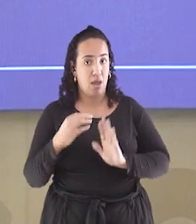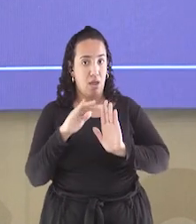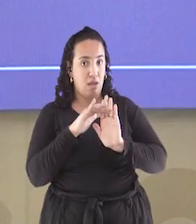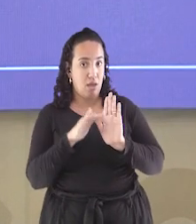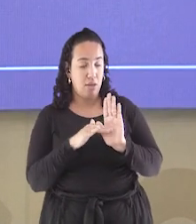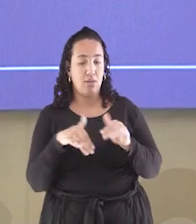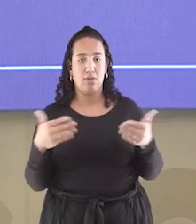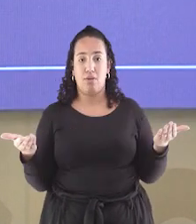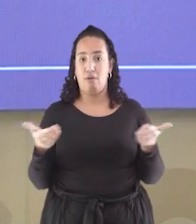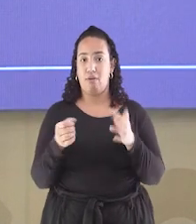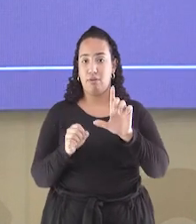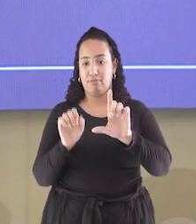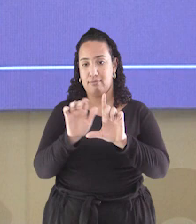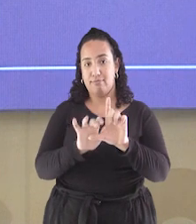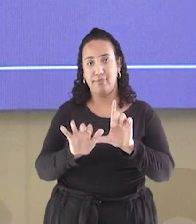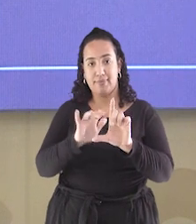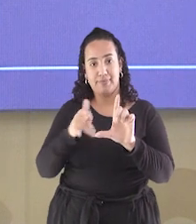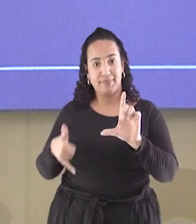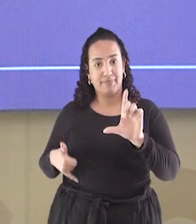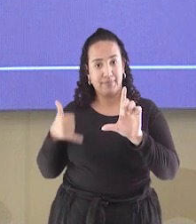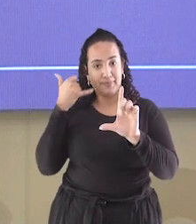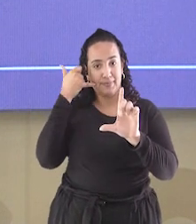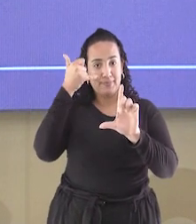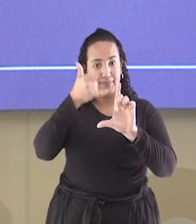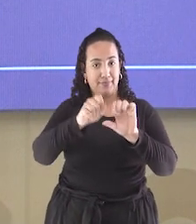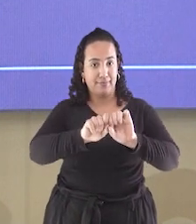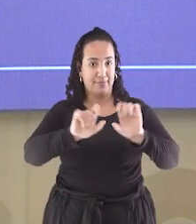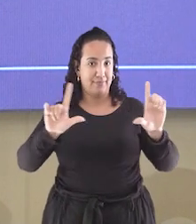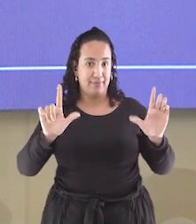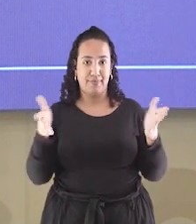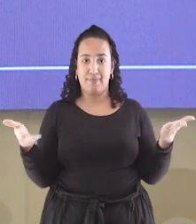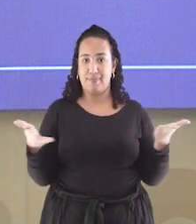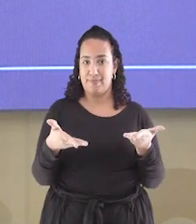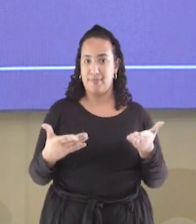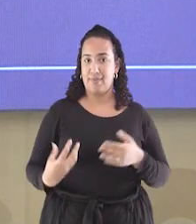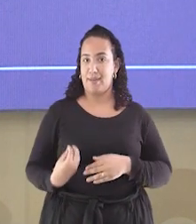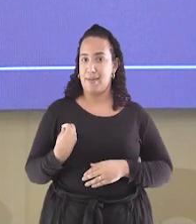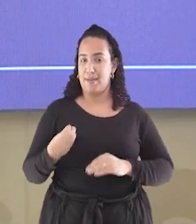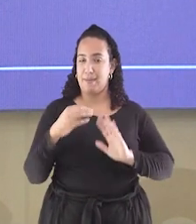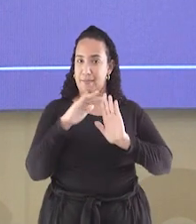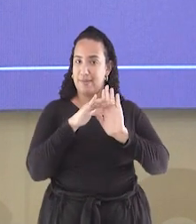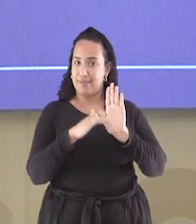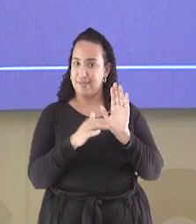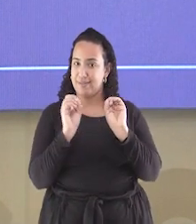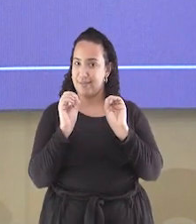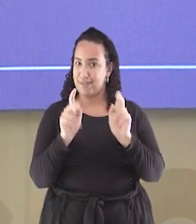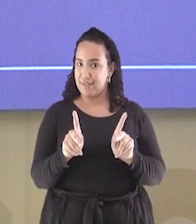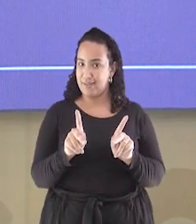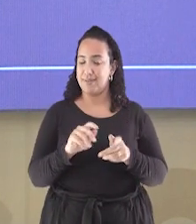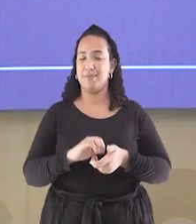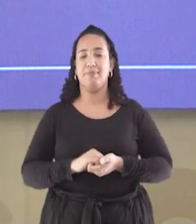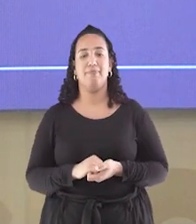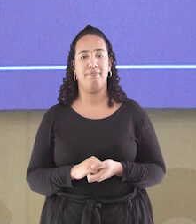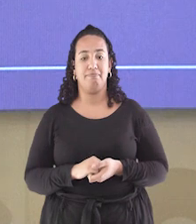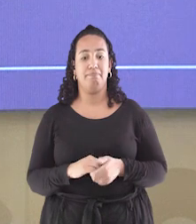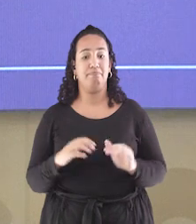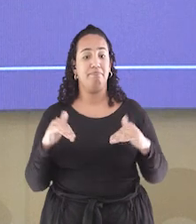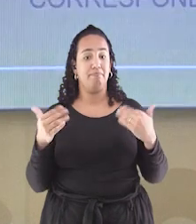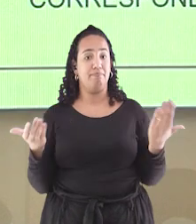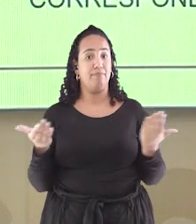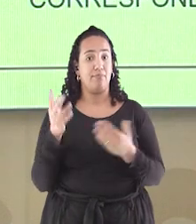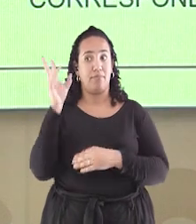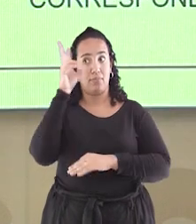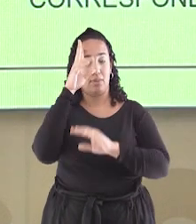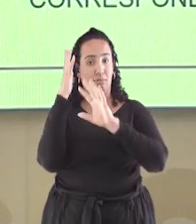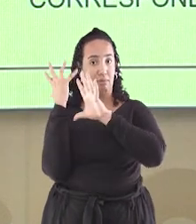presença, aponte seu celular para o QR Code que aparece na sua tela e marque sua presença. Legal? Agora,